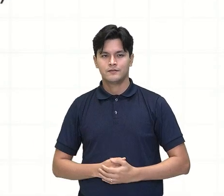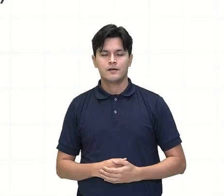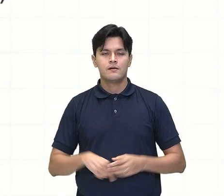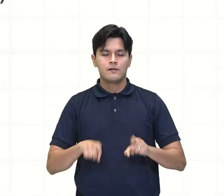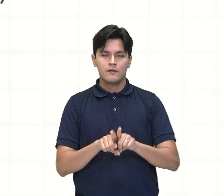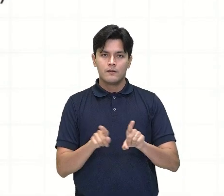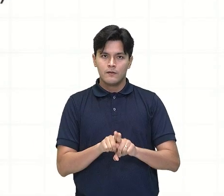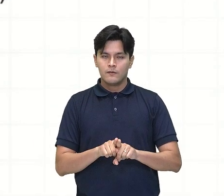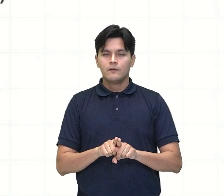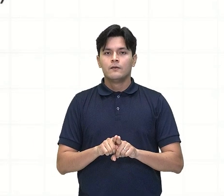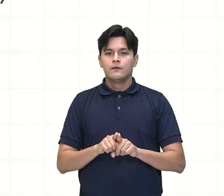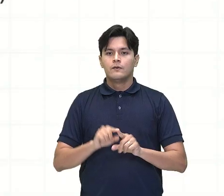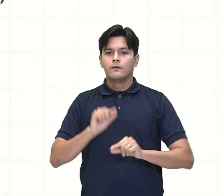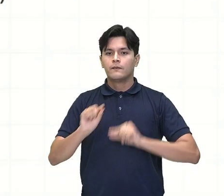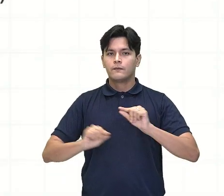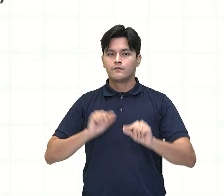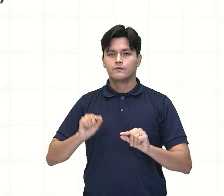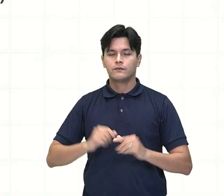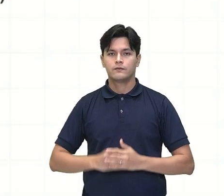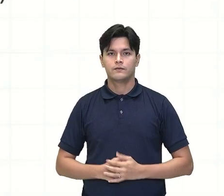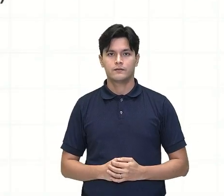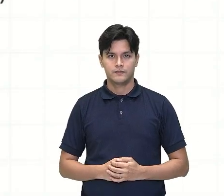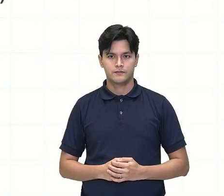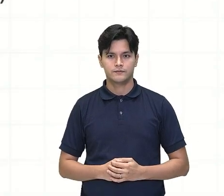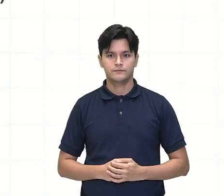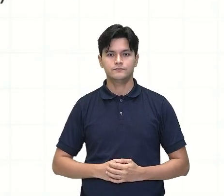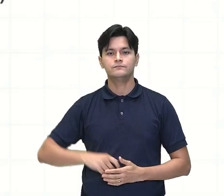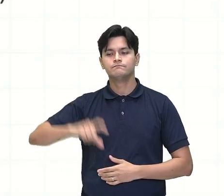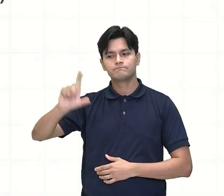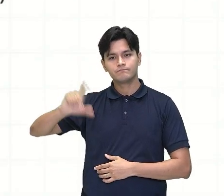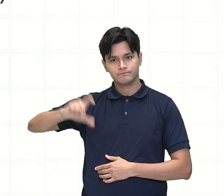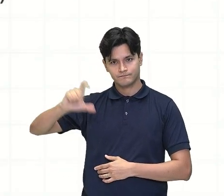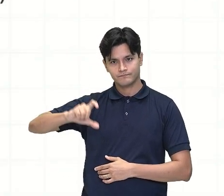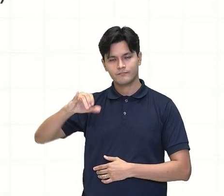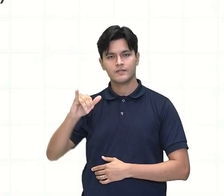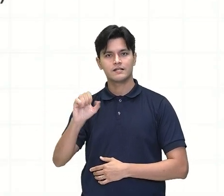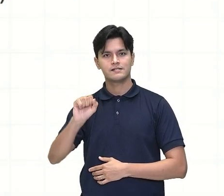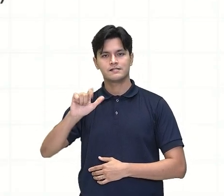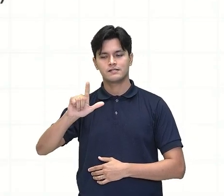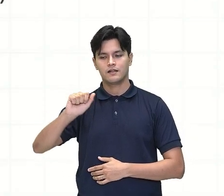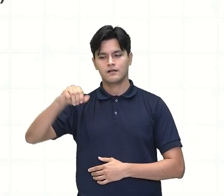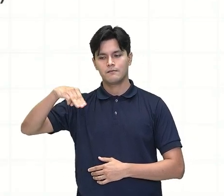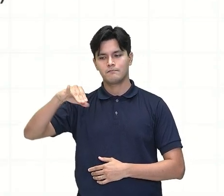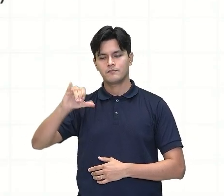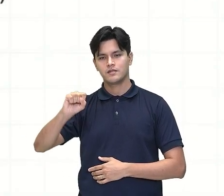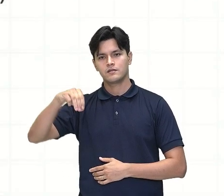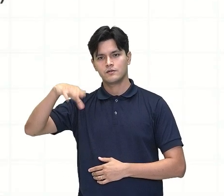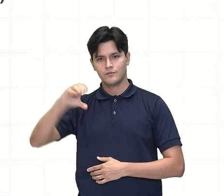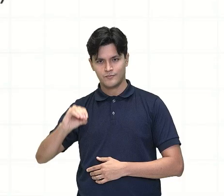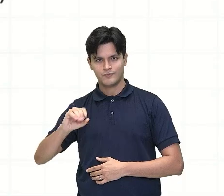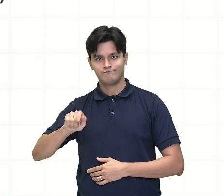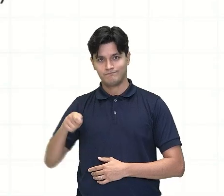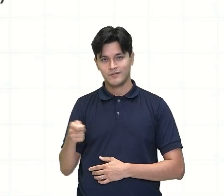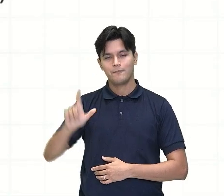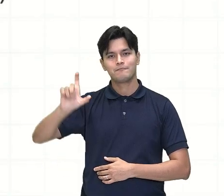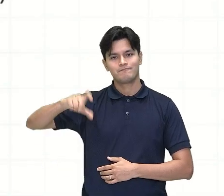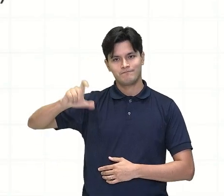islamismo, a espiritualidade está diretamente ligada à obediência e à prática de 5